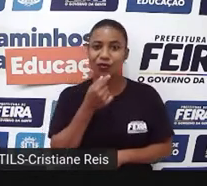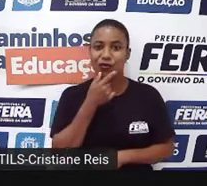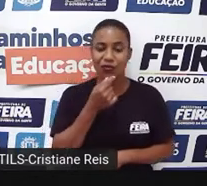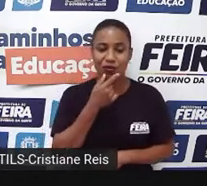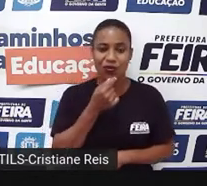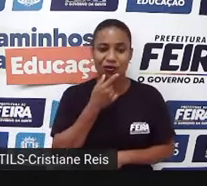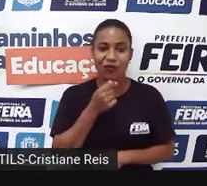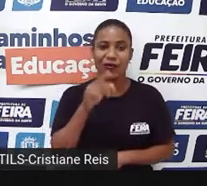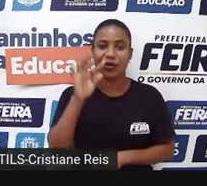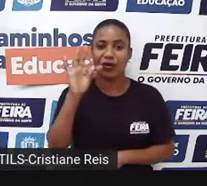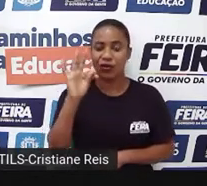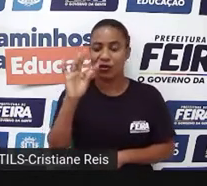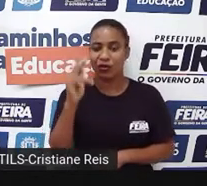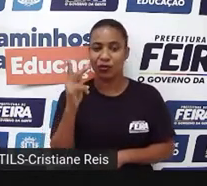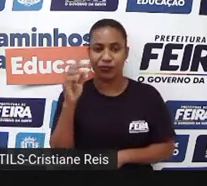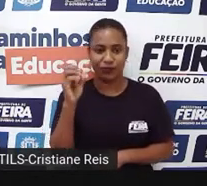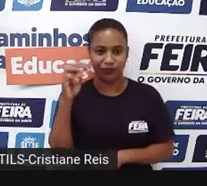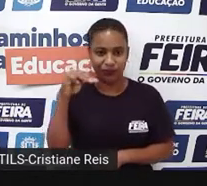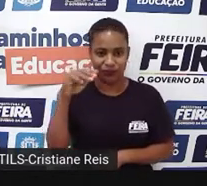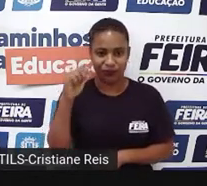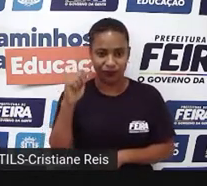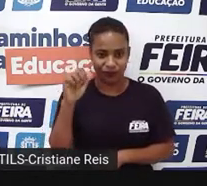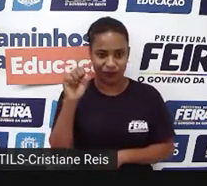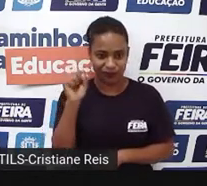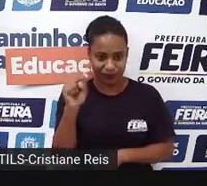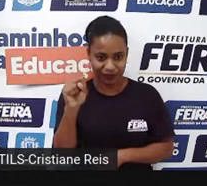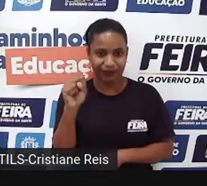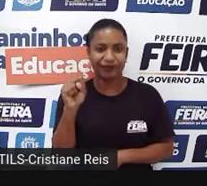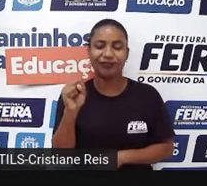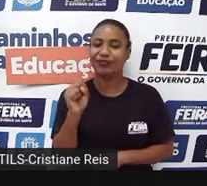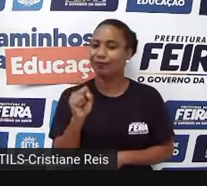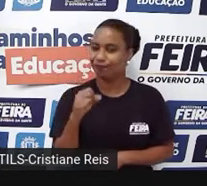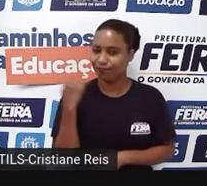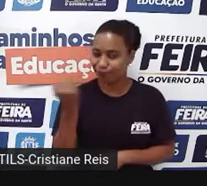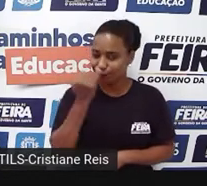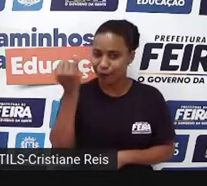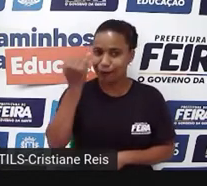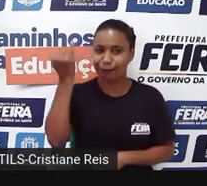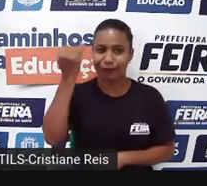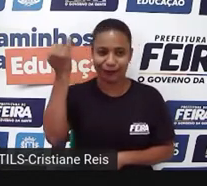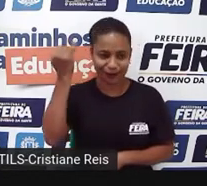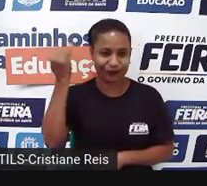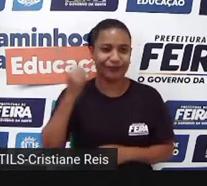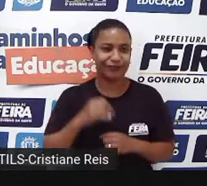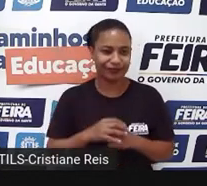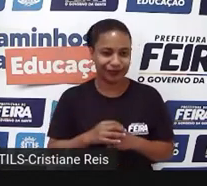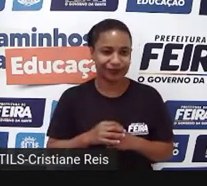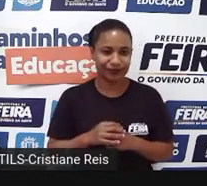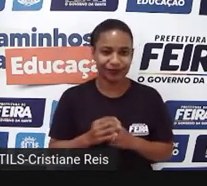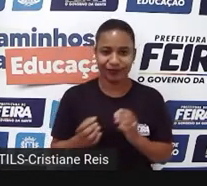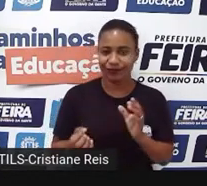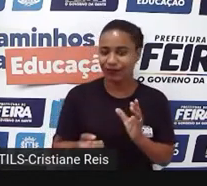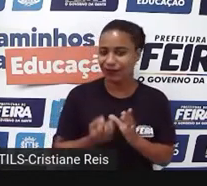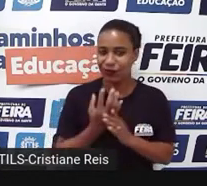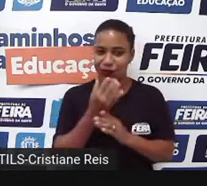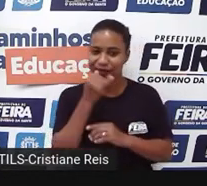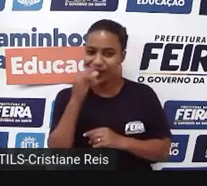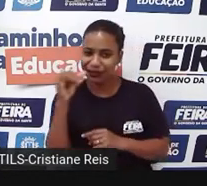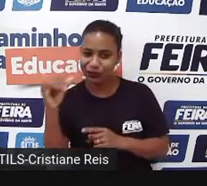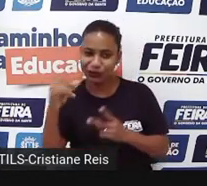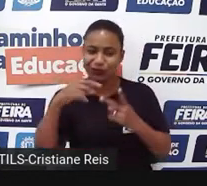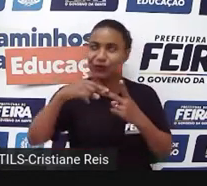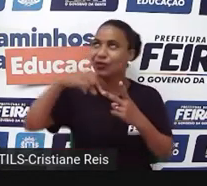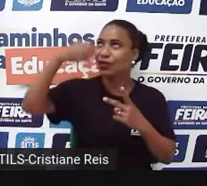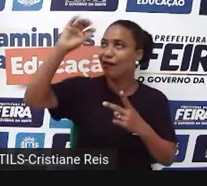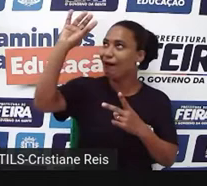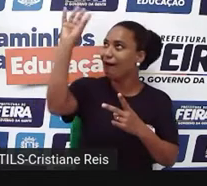Edison. Gente, o Thomas Edison foi muito importante para a humanidade, não é? Ele tem muito a ver com a questão da energia, da